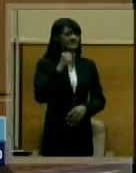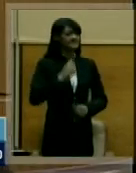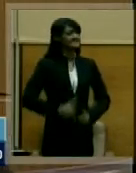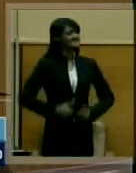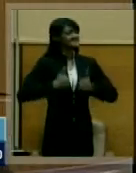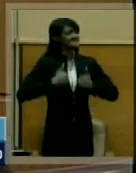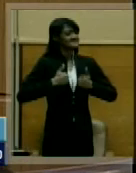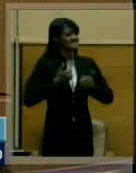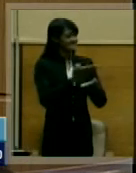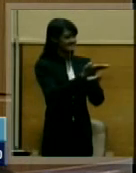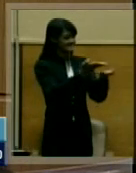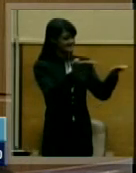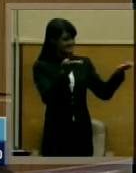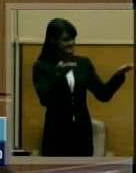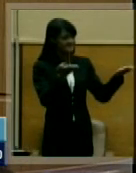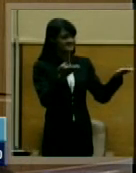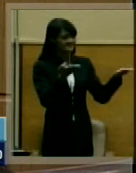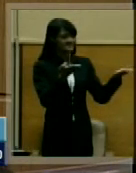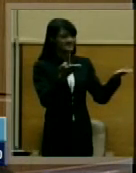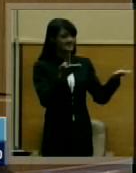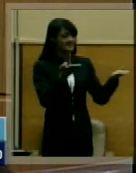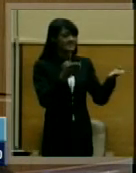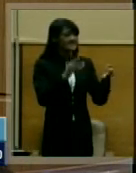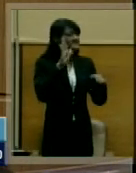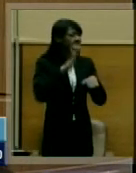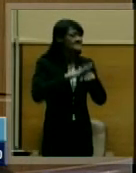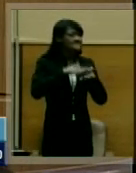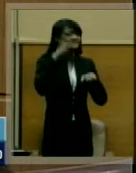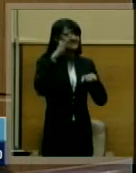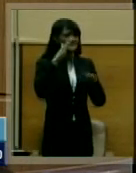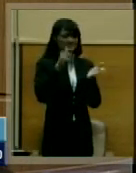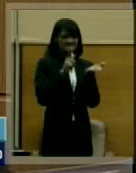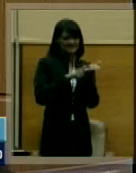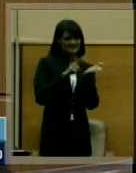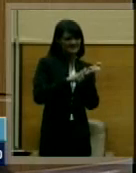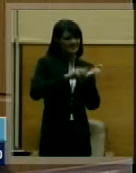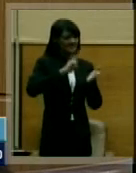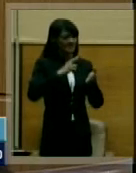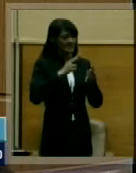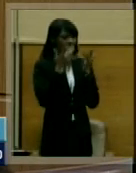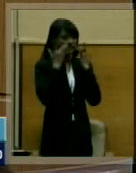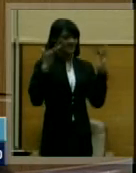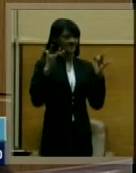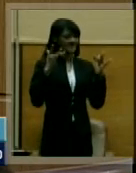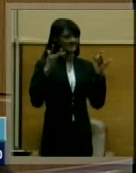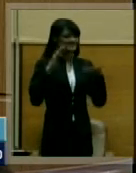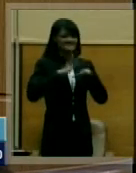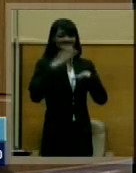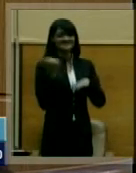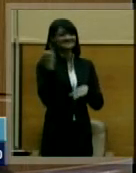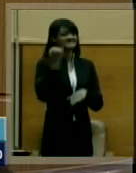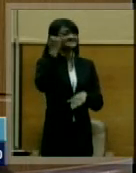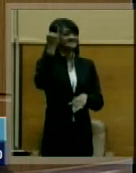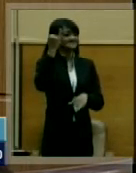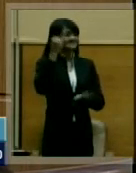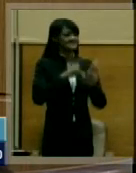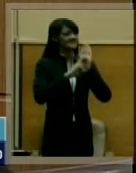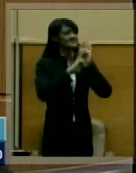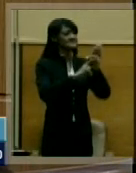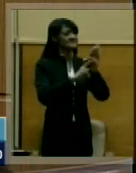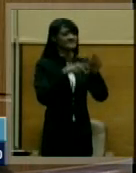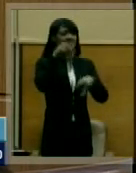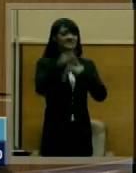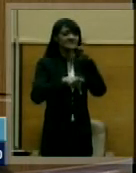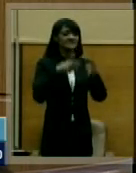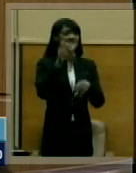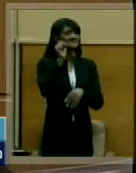de vocês. Mais que entregar-lhes ouro e papel, o que nos importa é declarar, em nome do povo sergipano, que os